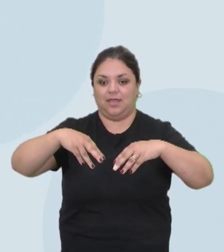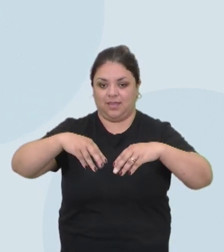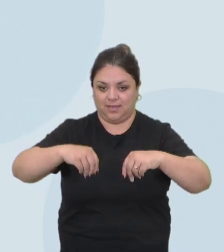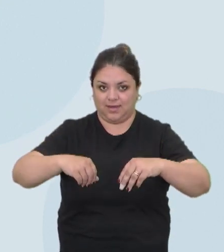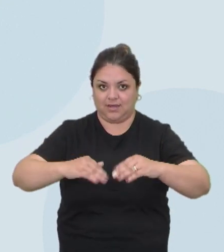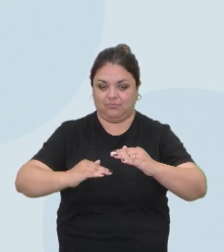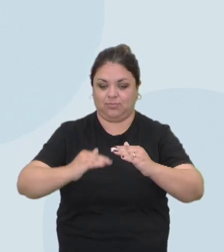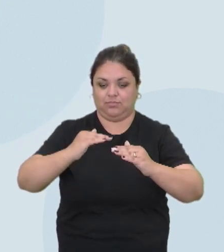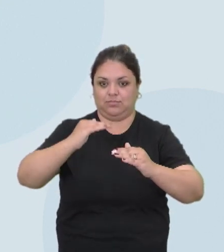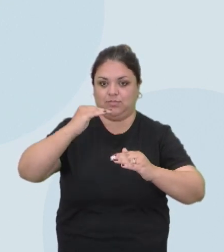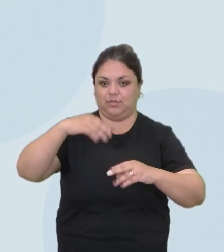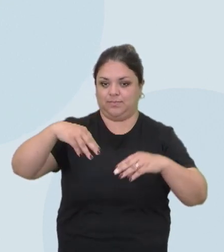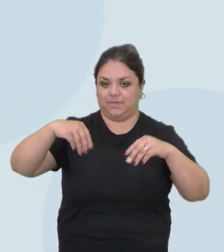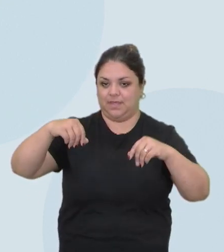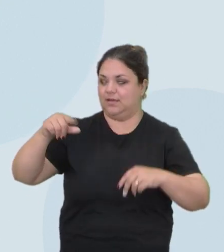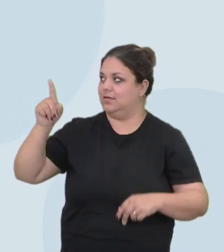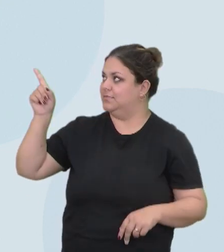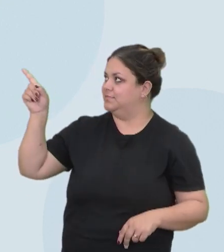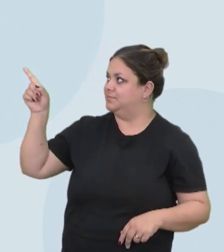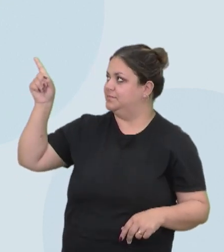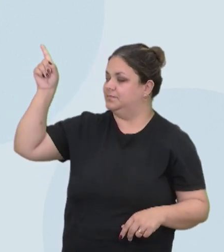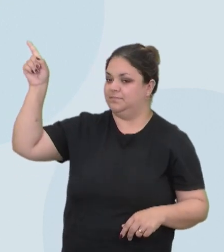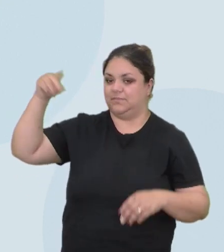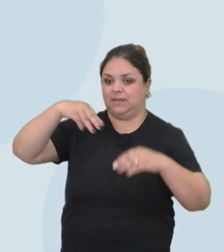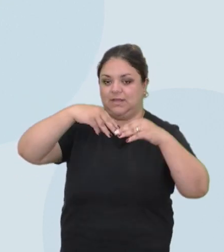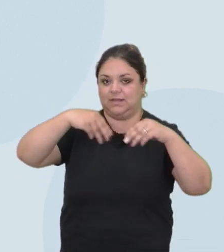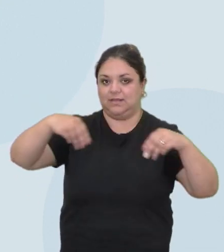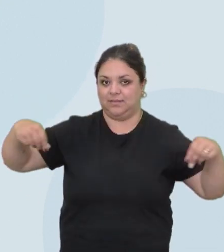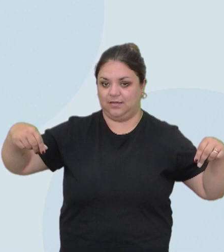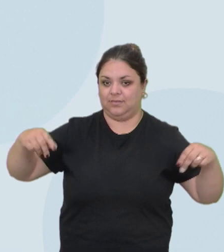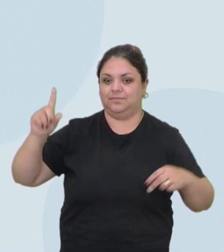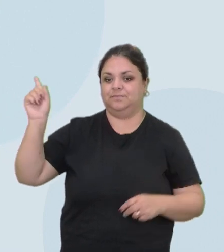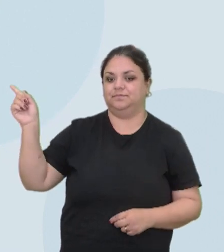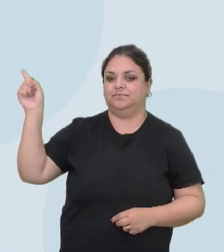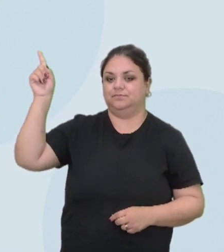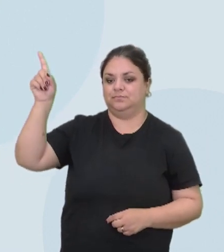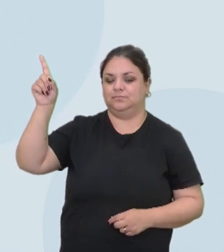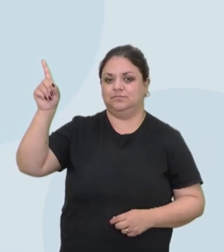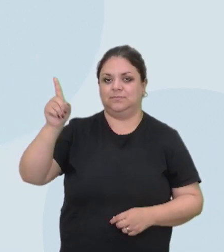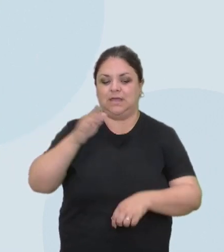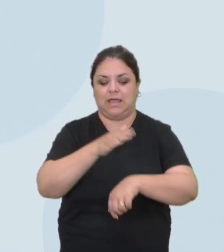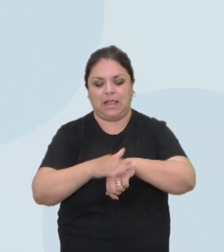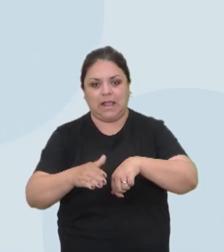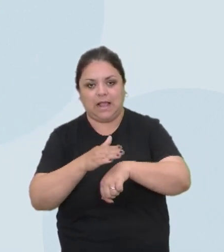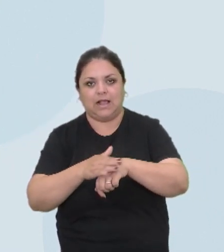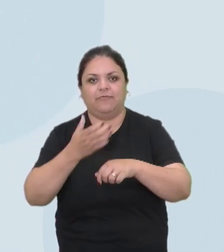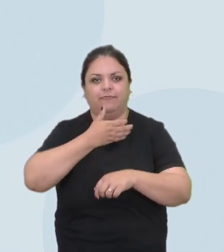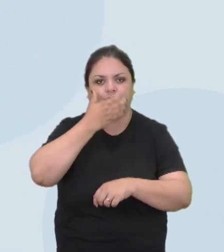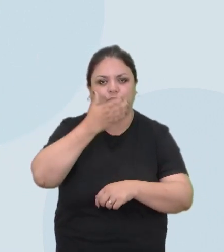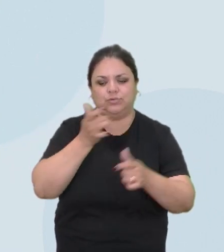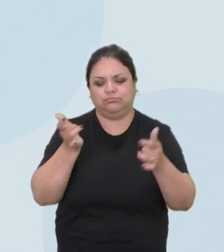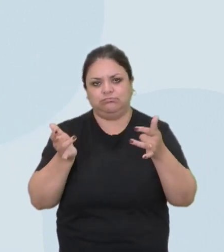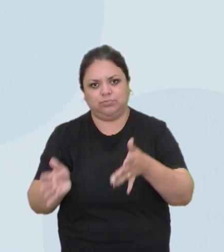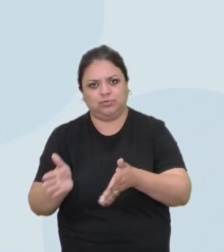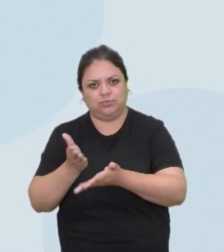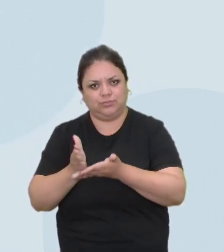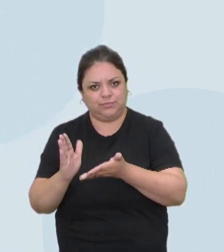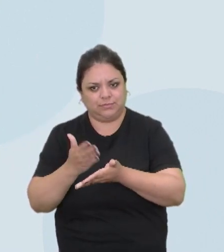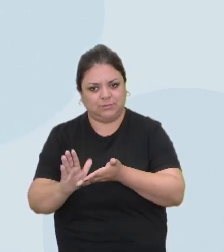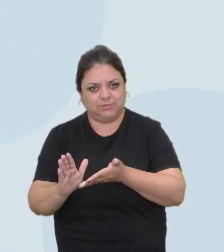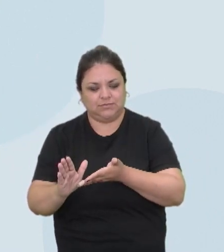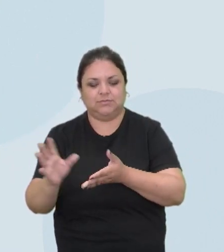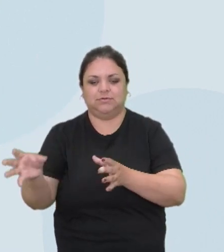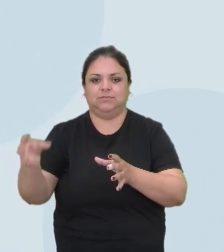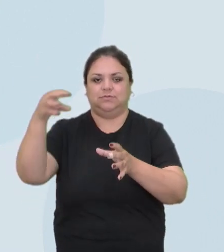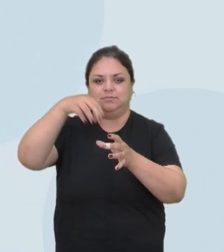sequência. Areia, depois terra, depois você vai colocar os seus compostos orgânicos, como as cascas e os